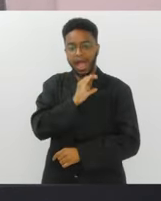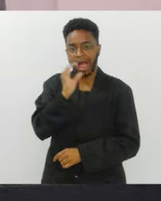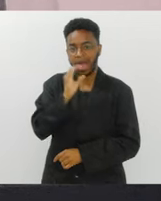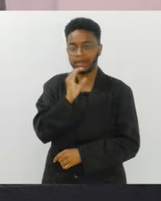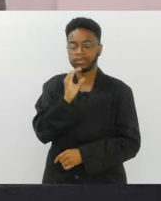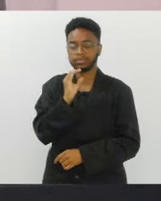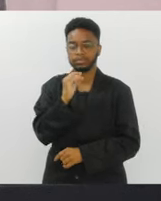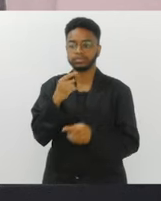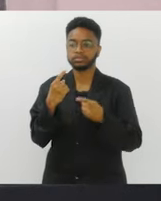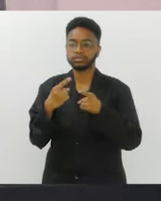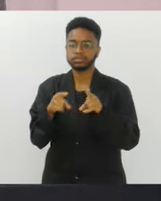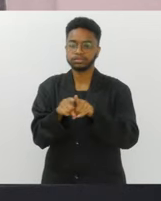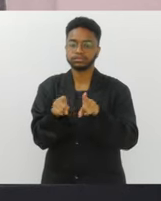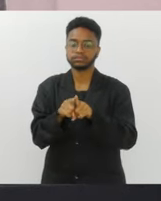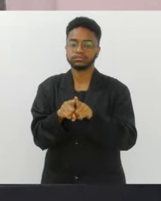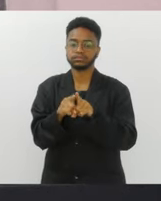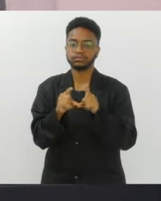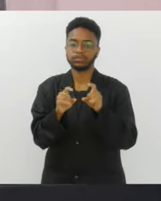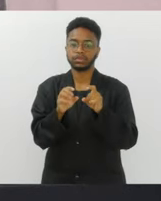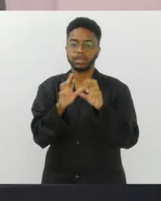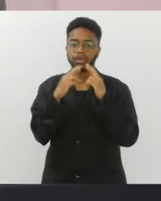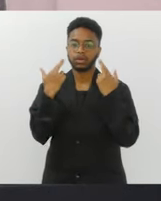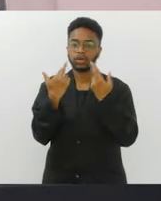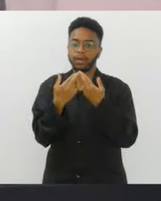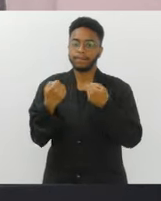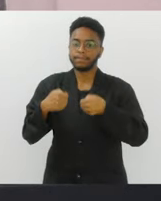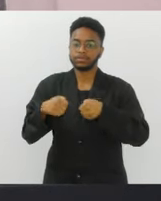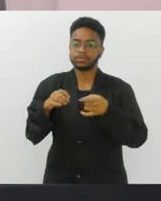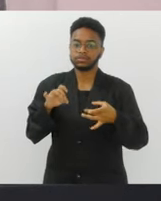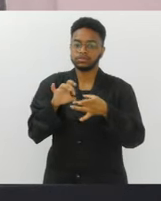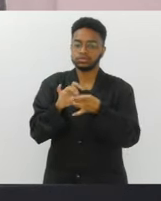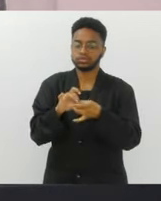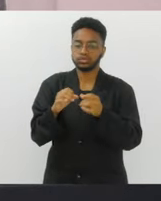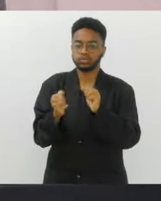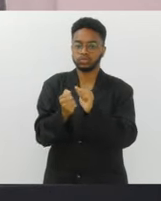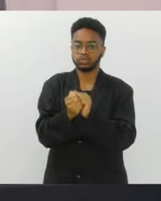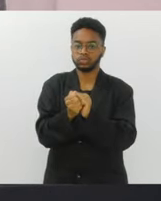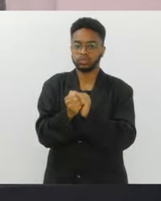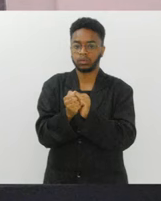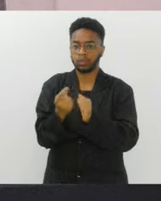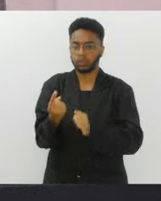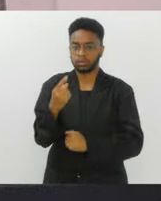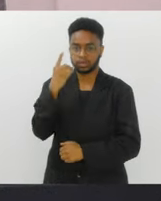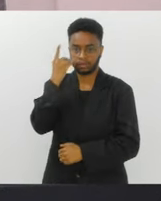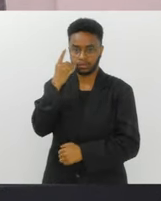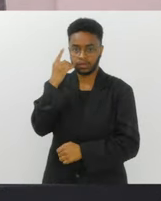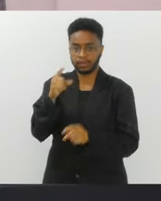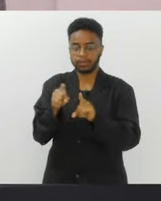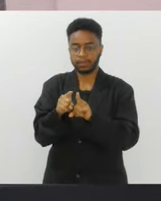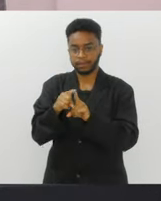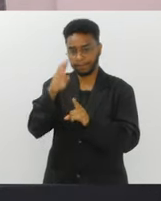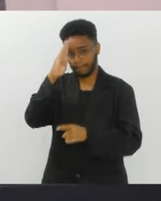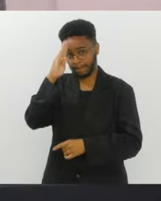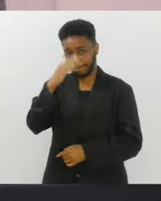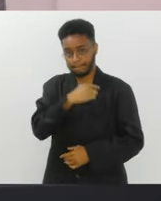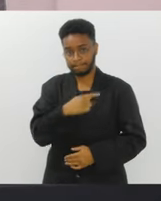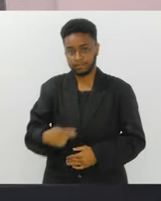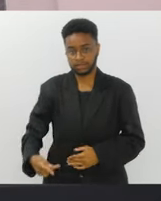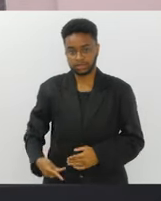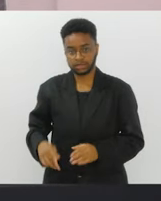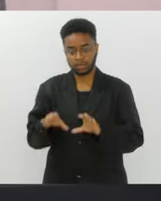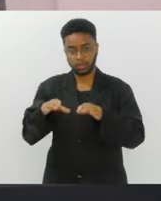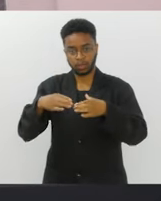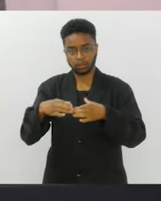essas audiências sejam feitas com a presença de um dos deputados, em especial do presidente dessa comissão e do